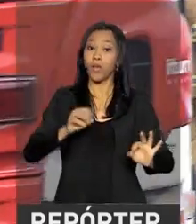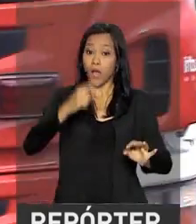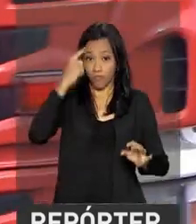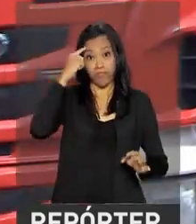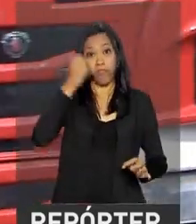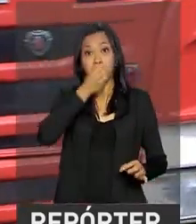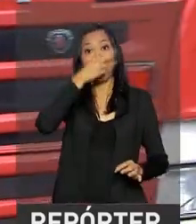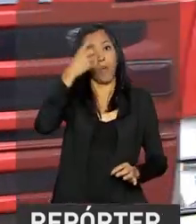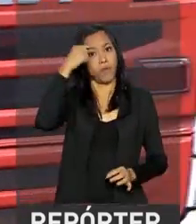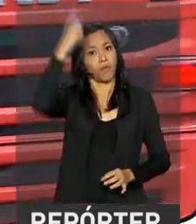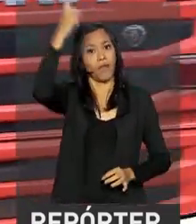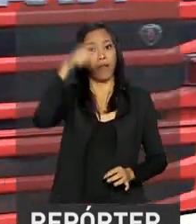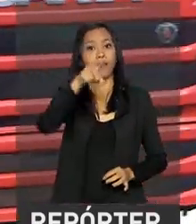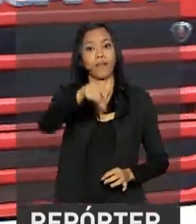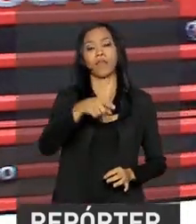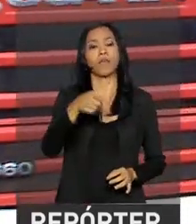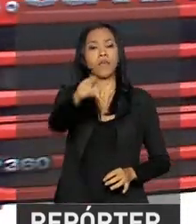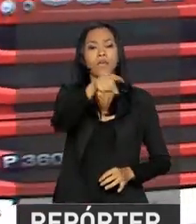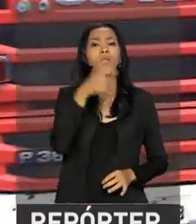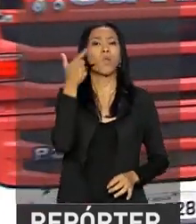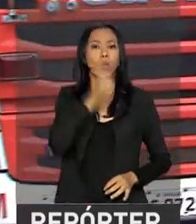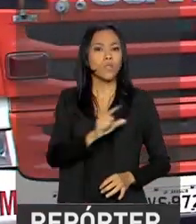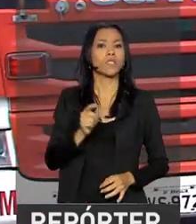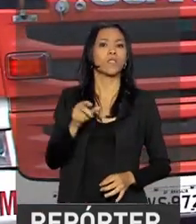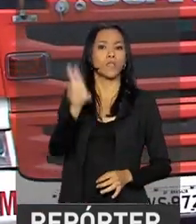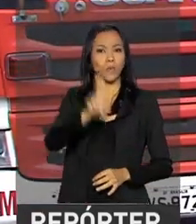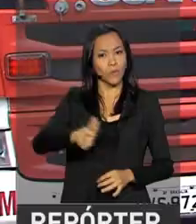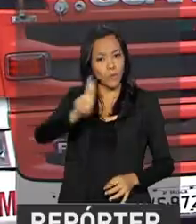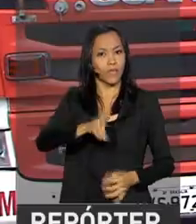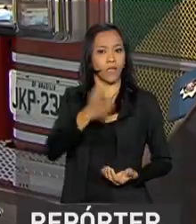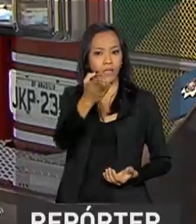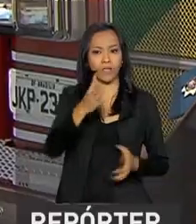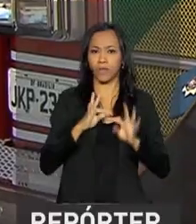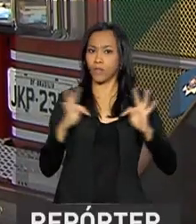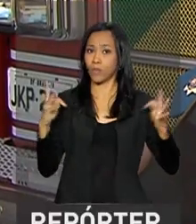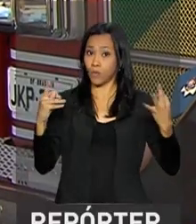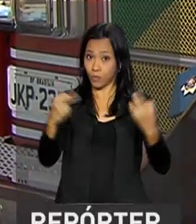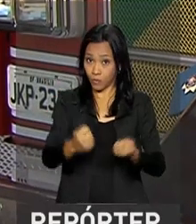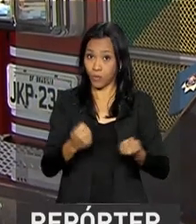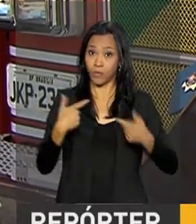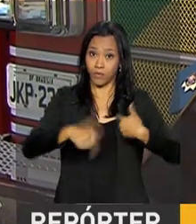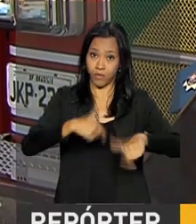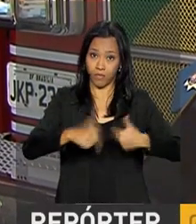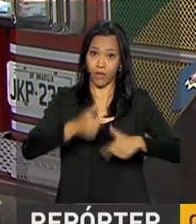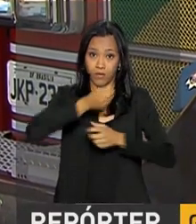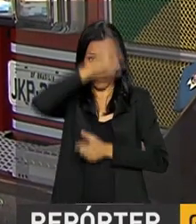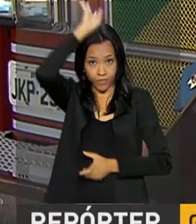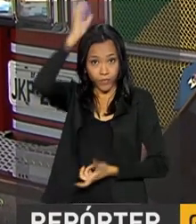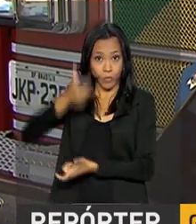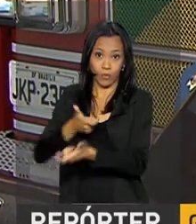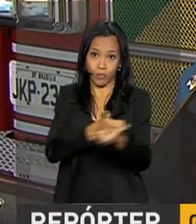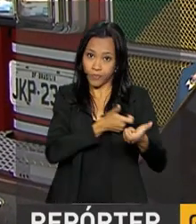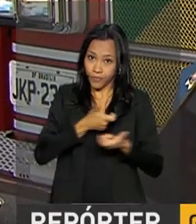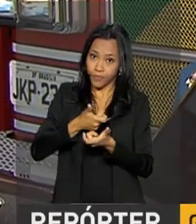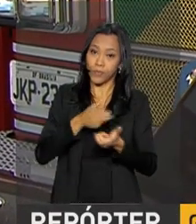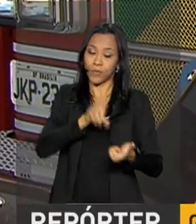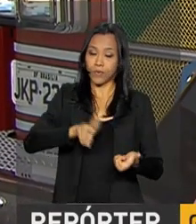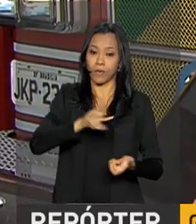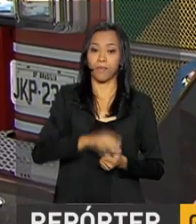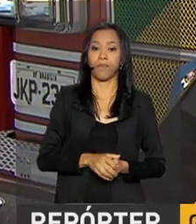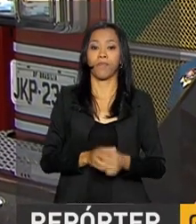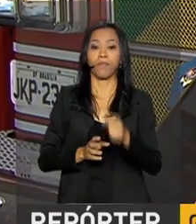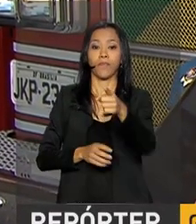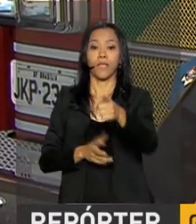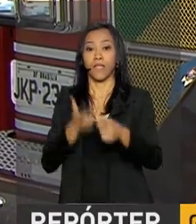Corpo de Bombeiros adotou o material em todas as viaturas da corporação. Quando a gente pensa no sistema de espuma que a gente vem utilizando, ela tem várias vantagens.